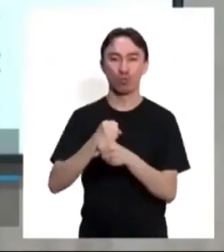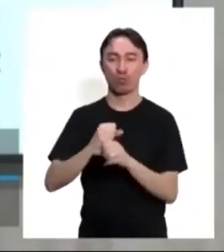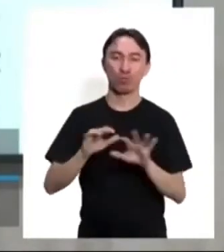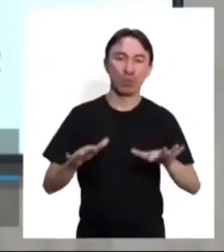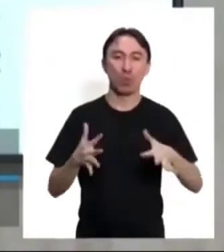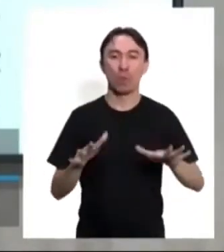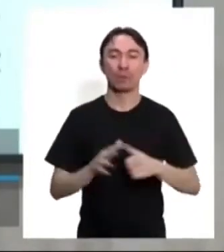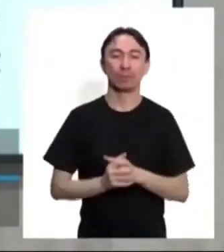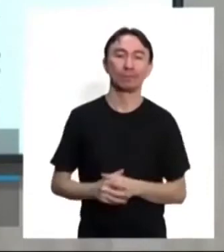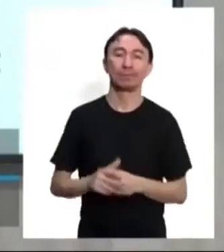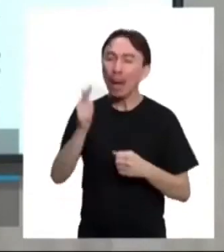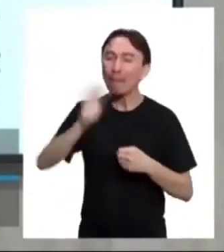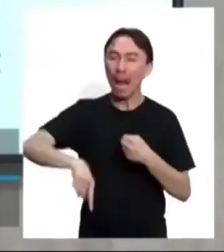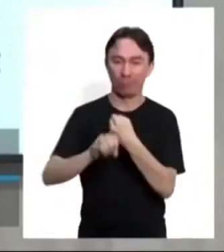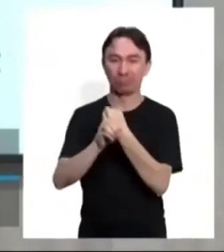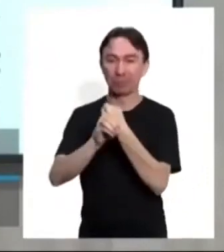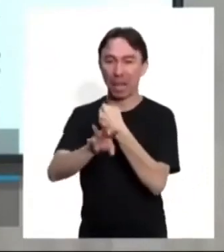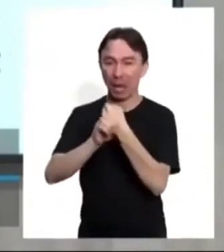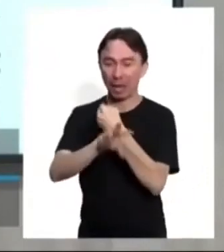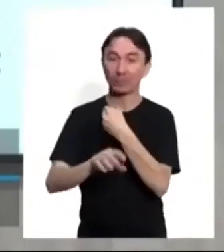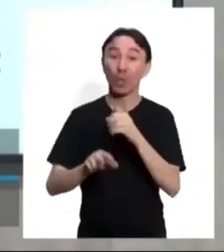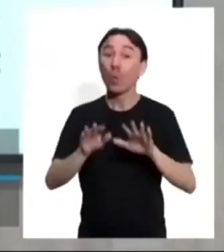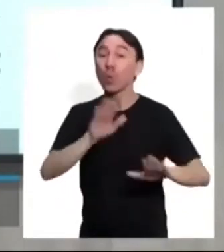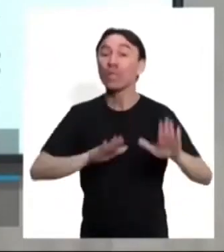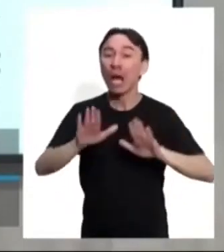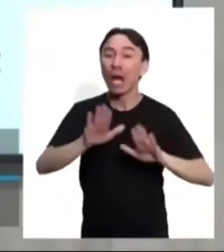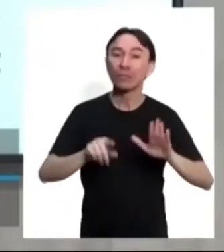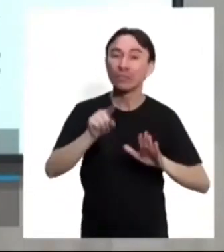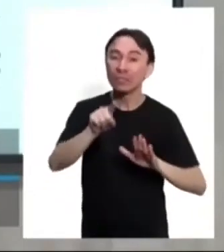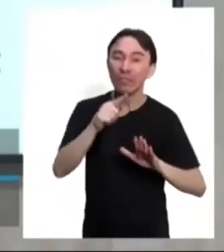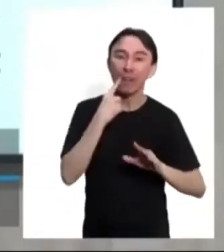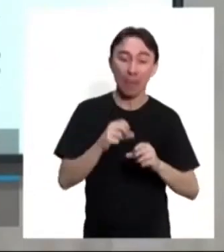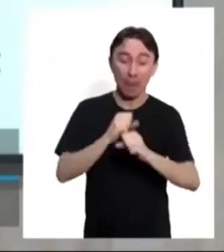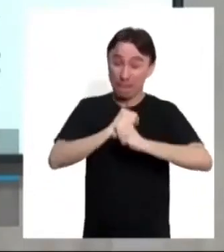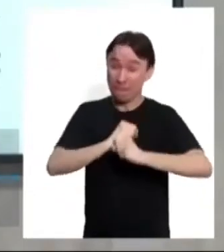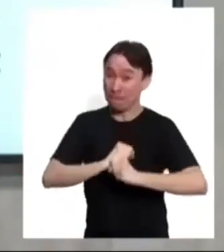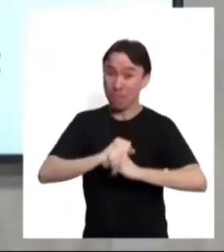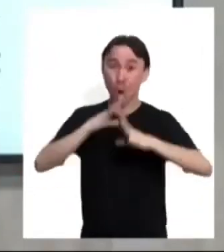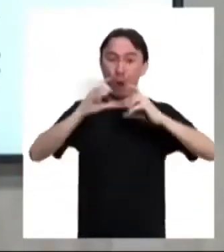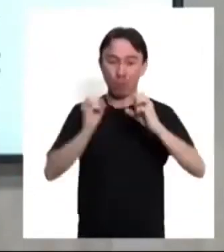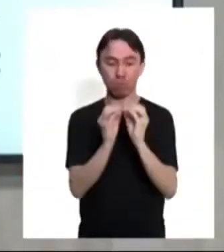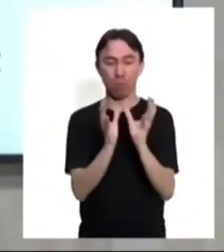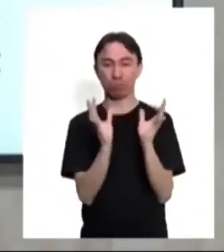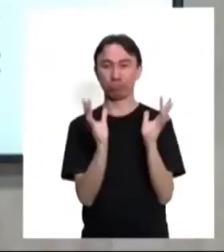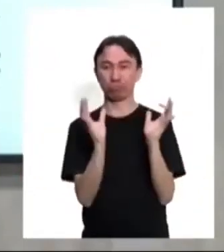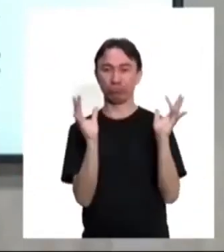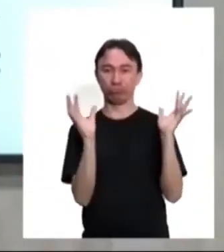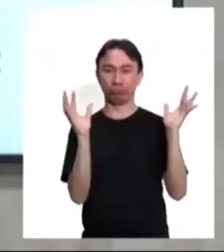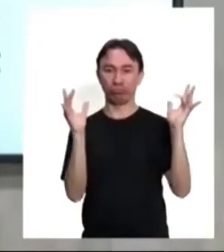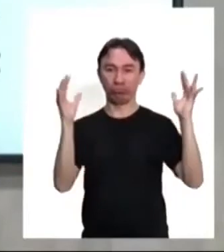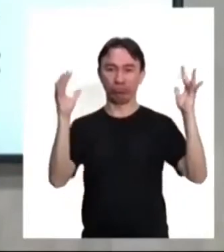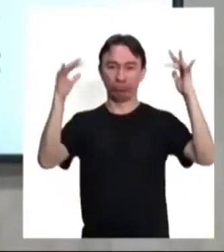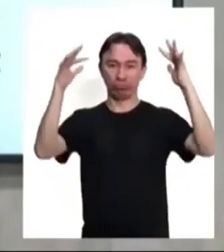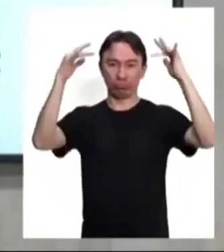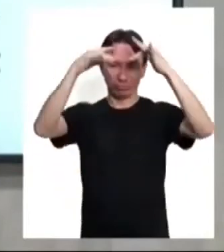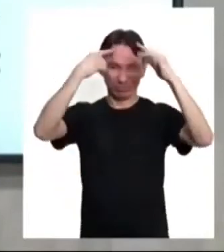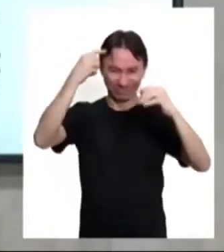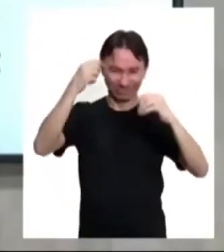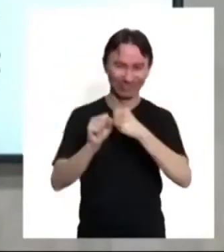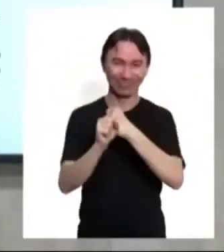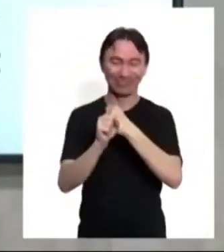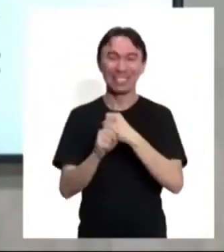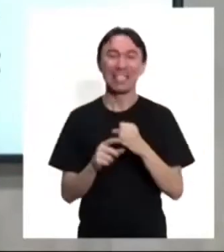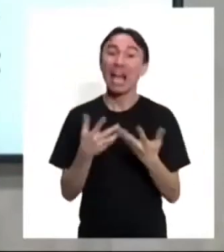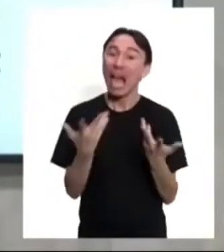radiação, cuidado, quando você fala em bomba atômica e reator atômico, é fissão nuclear. É a quebra